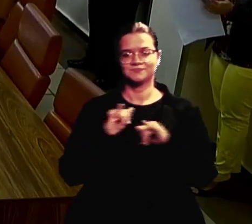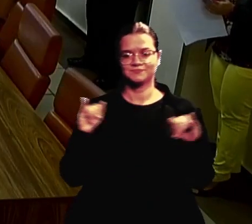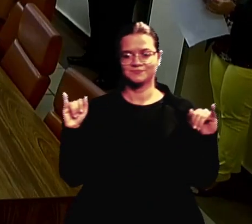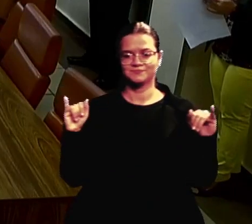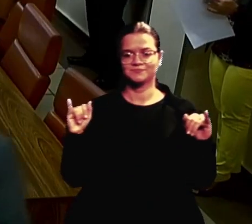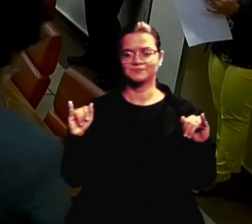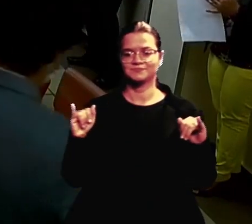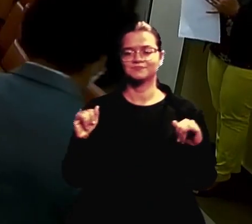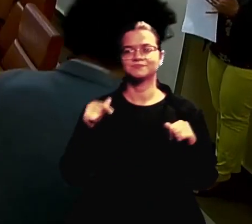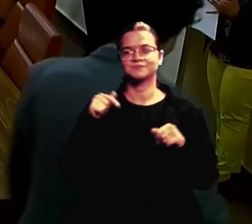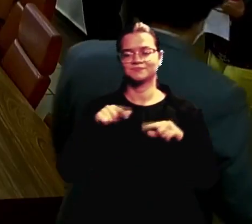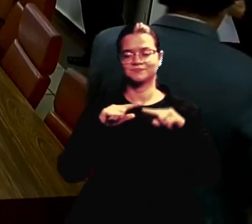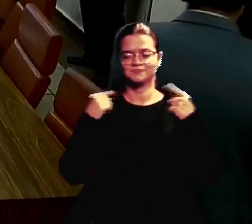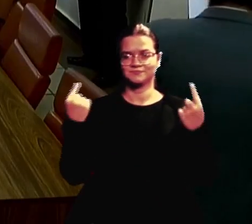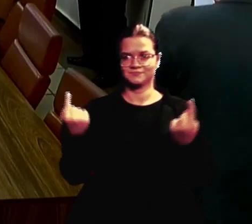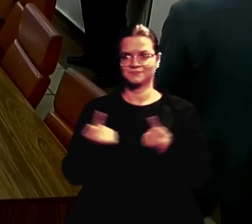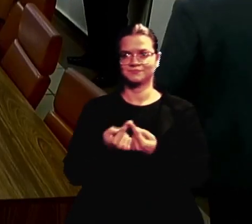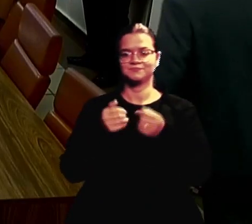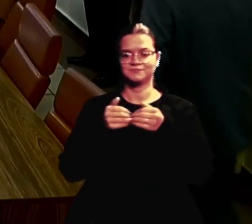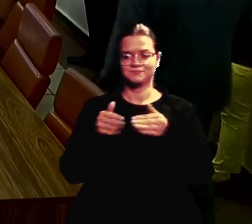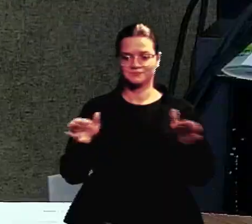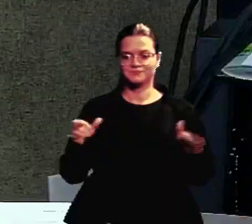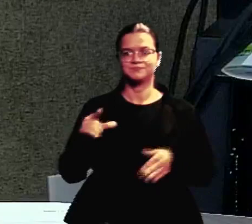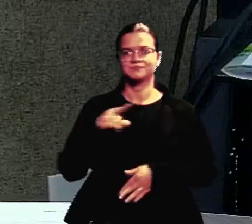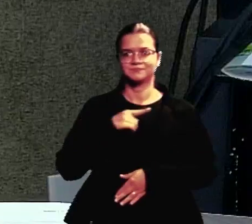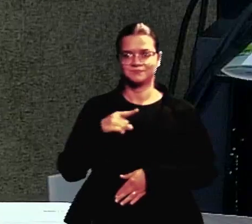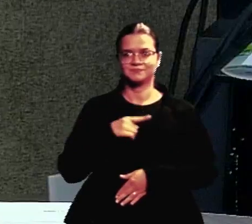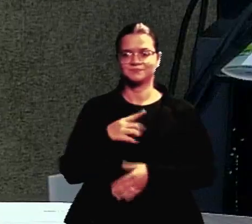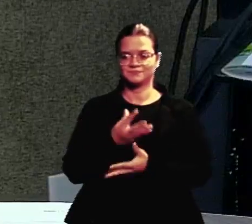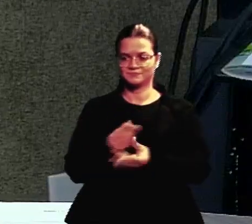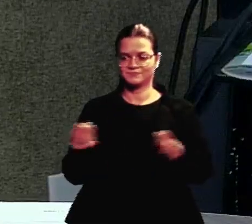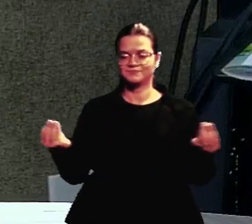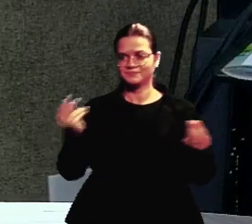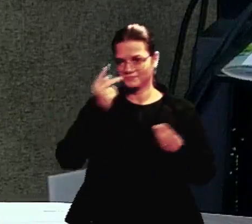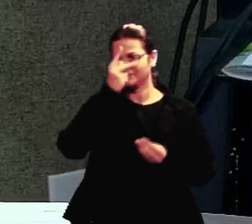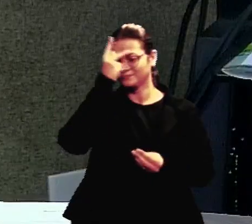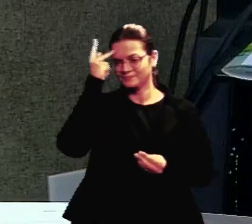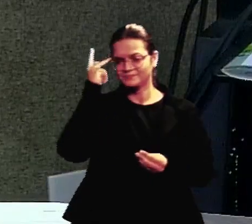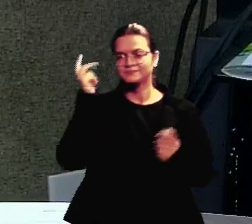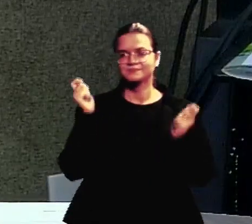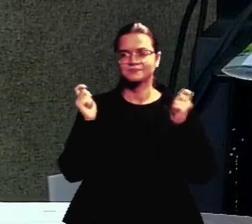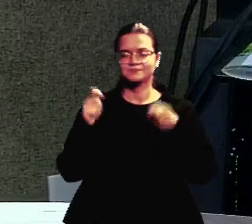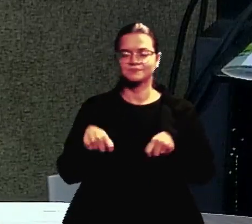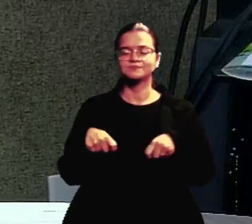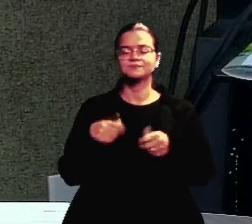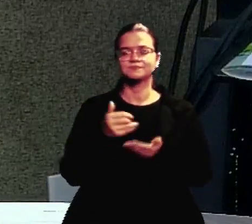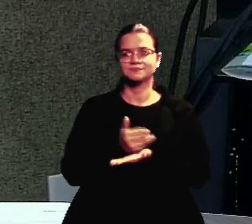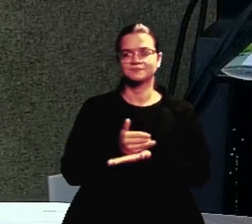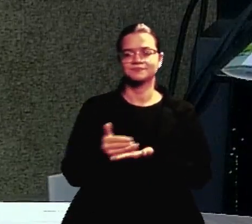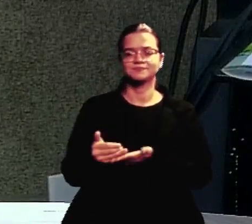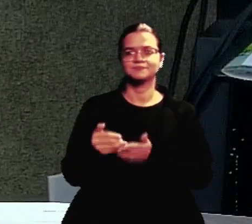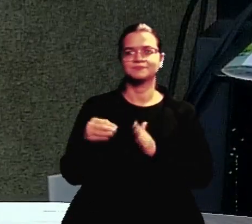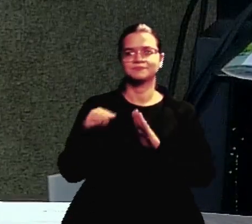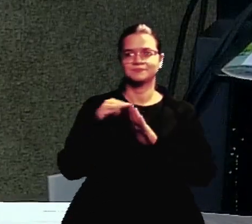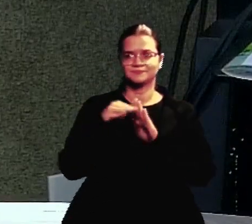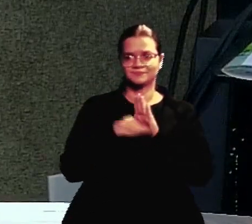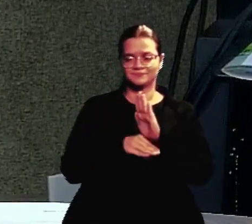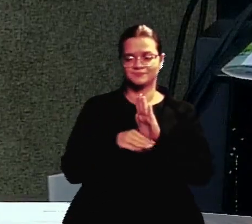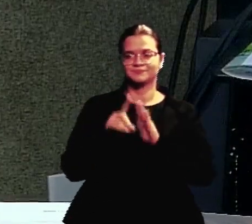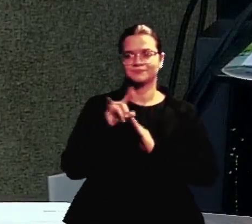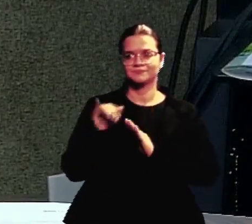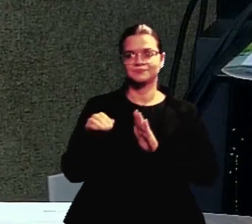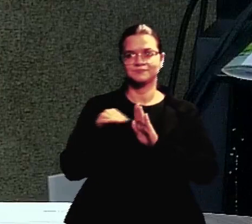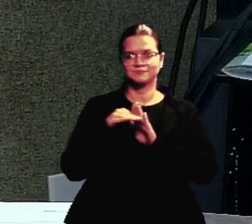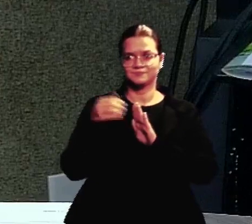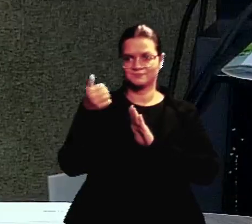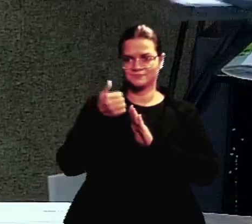Declaro presente sessão aberta, havendo quórum regimental. Desde já adentrando a pauta do dia,